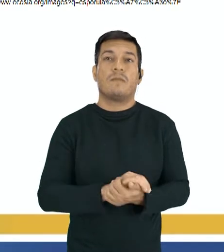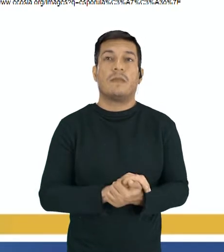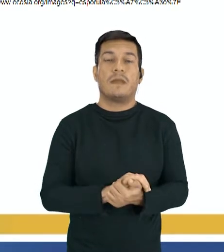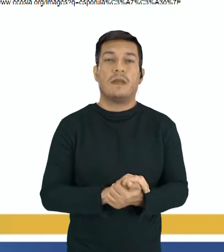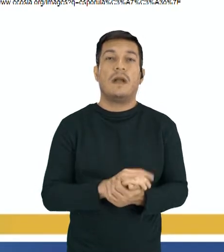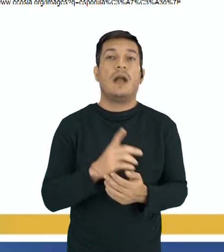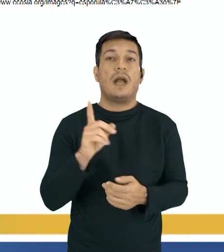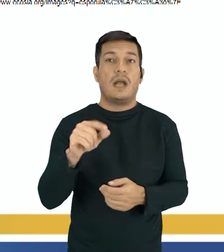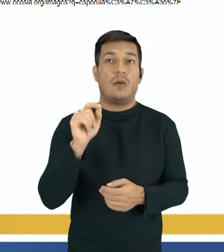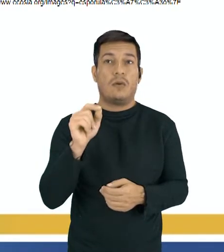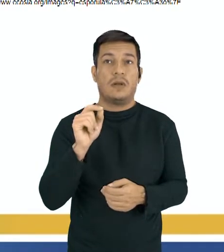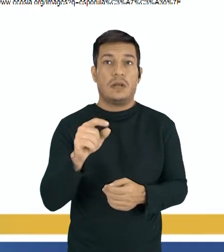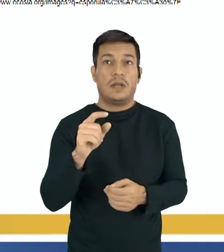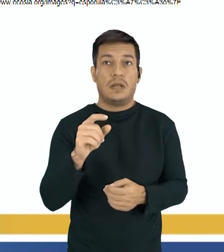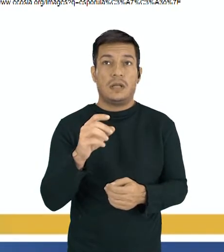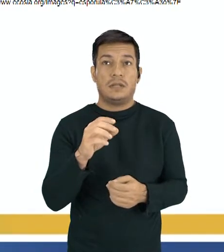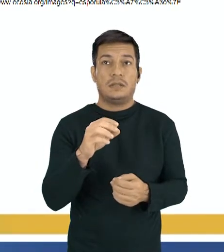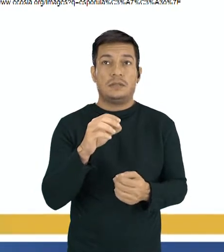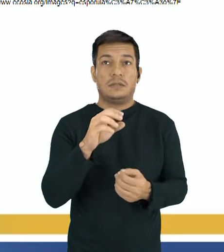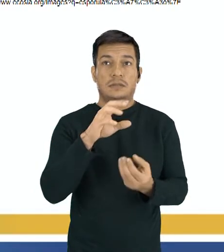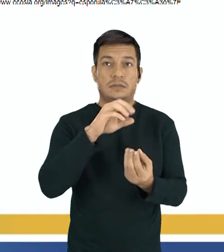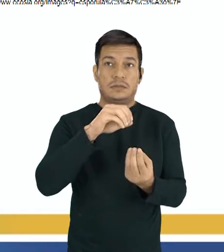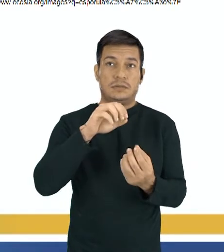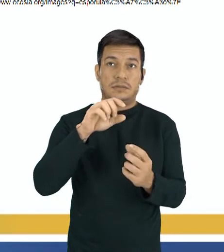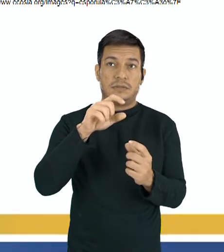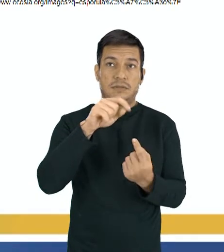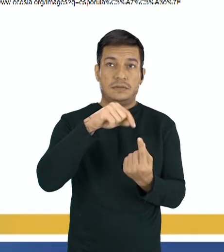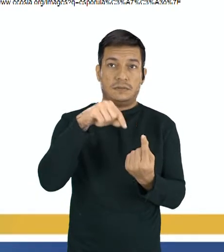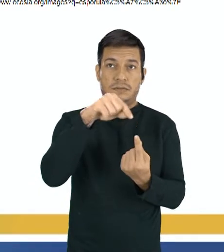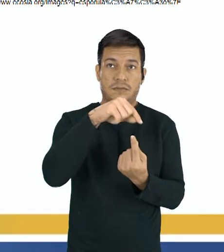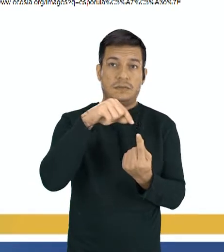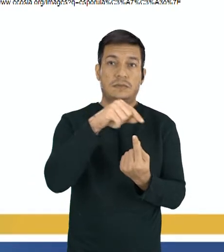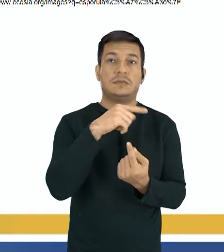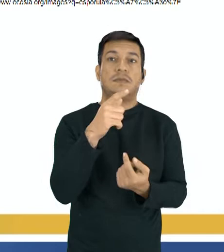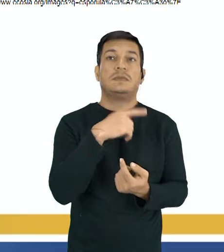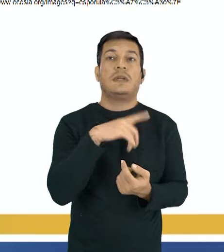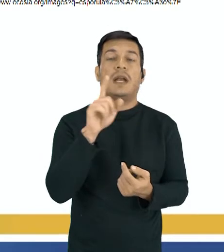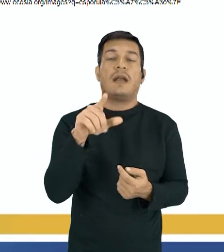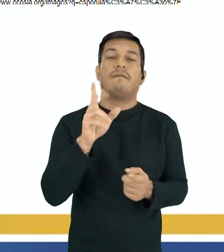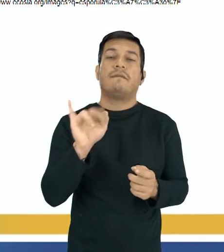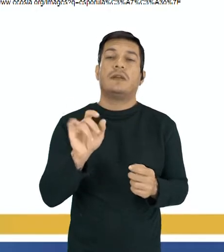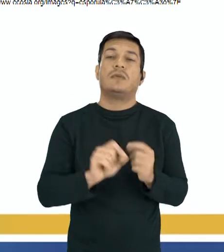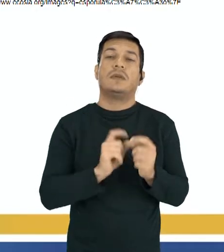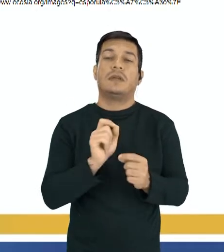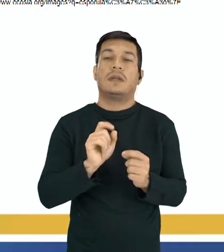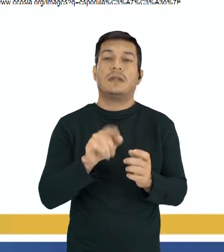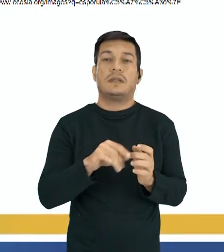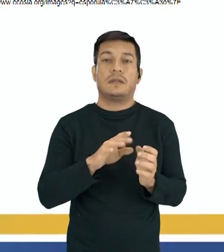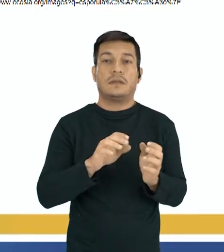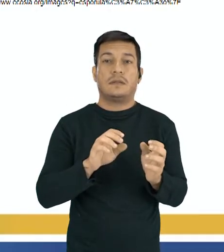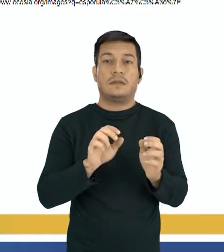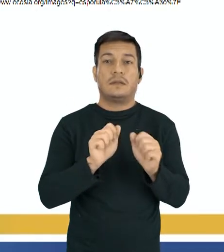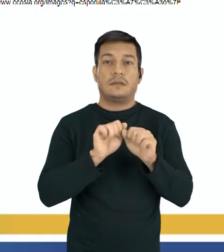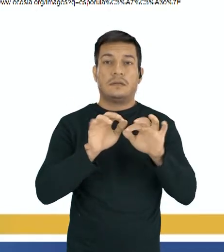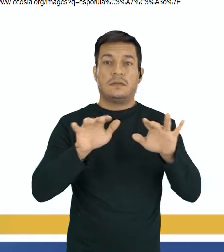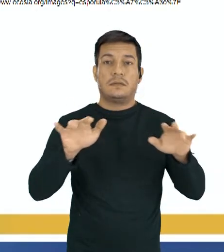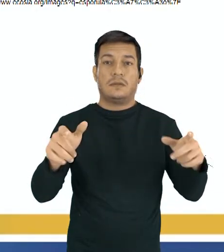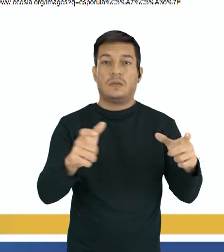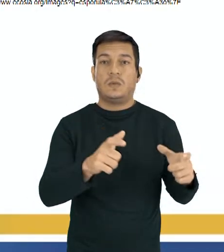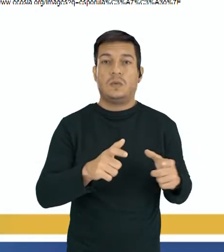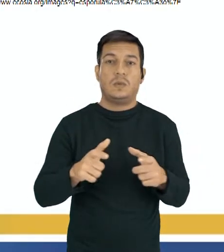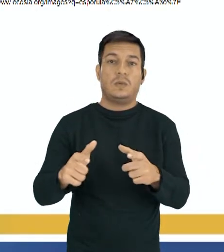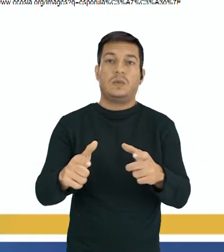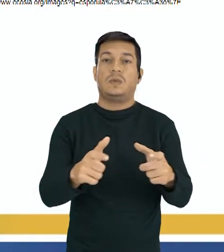Esses esporos eles são formados através de divisões mitóticas e eles vão ser eliminados no ambiente para